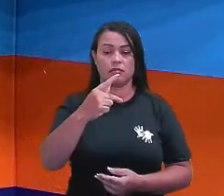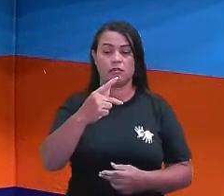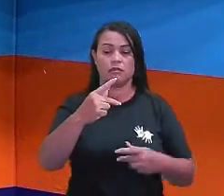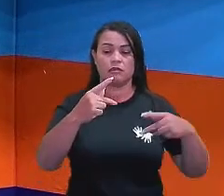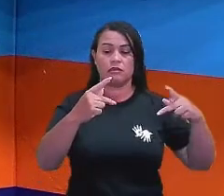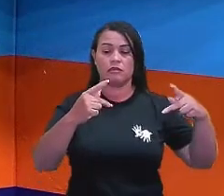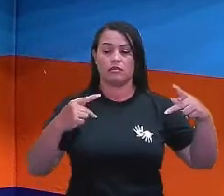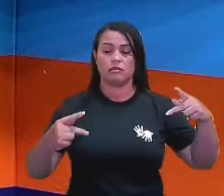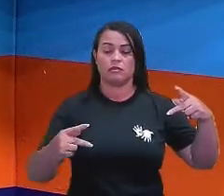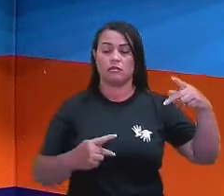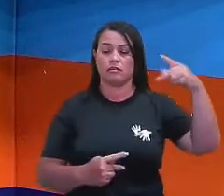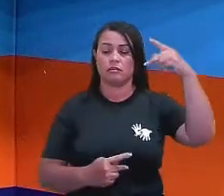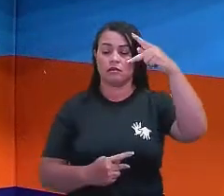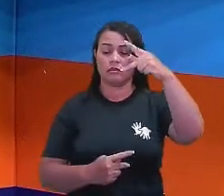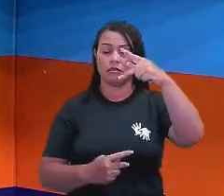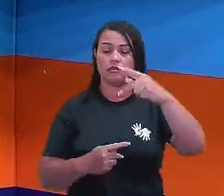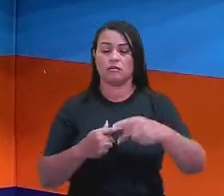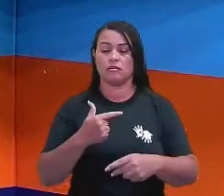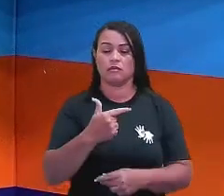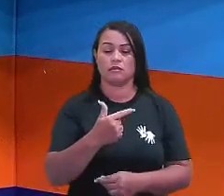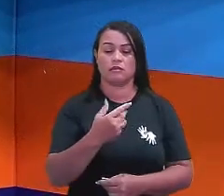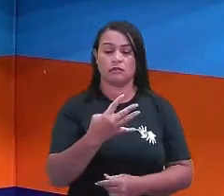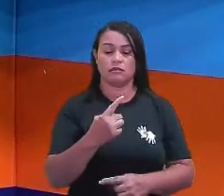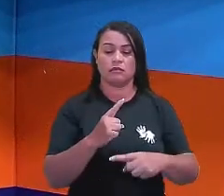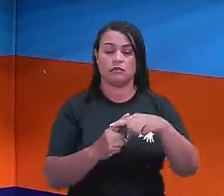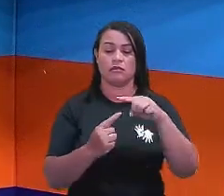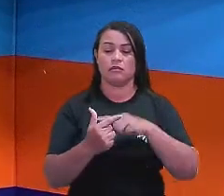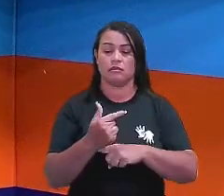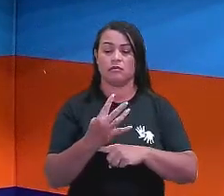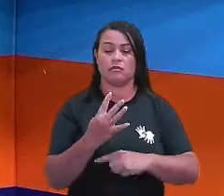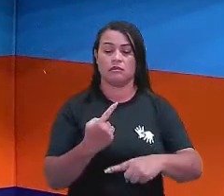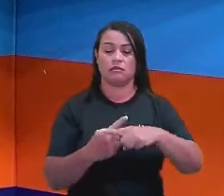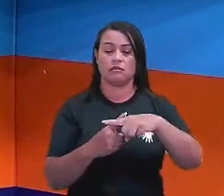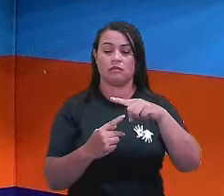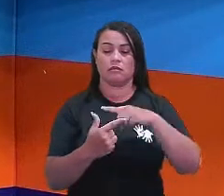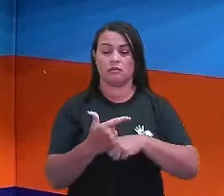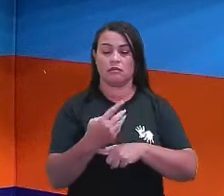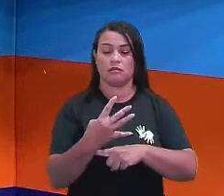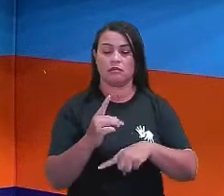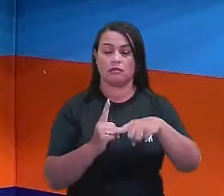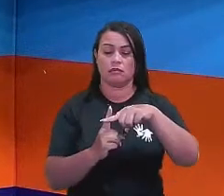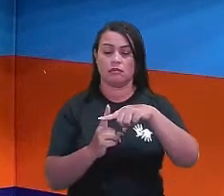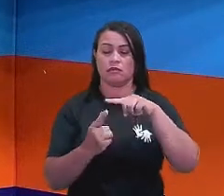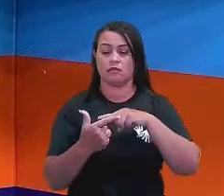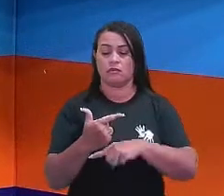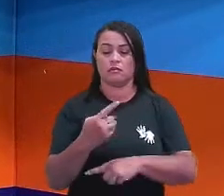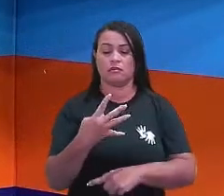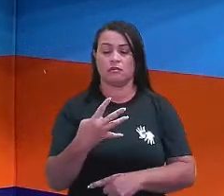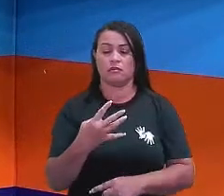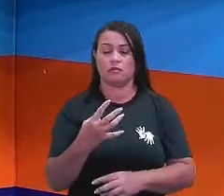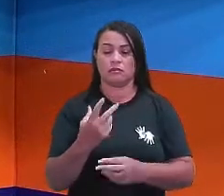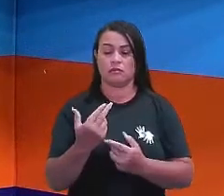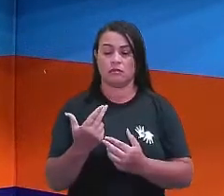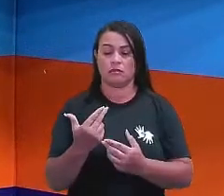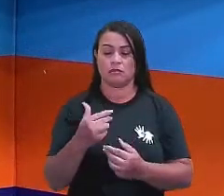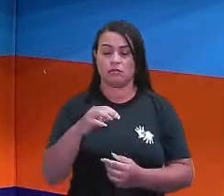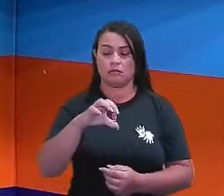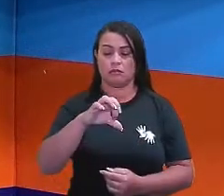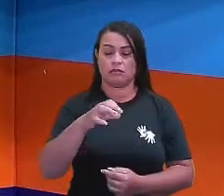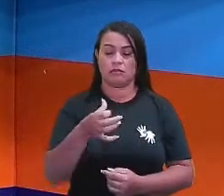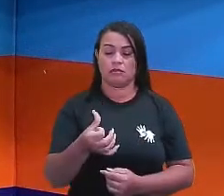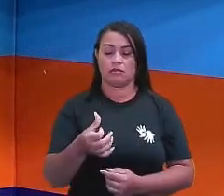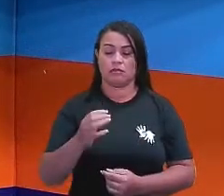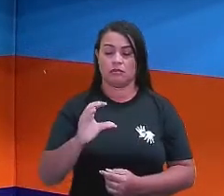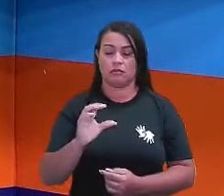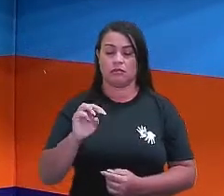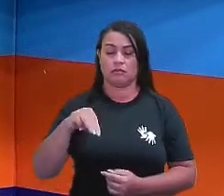de xadrez será 24 mais 24 mais 24 mais 24, que é igual a